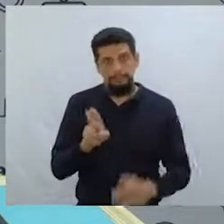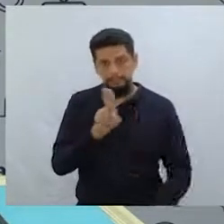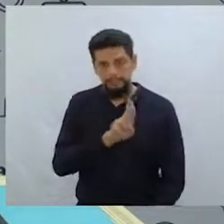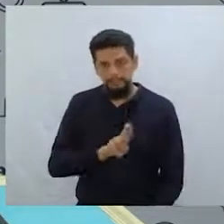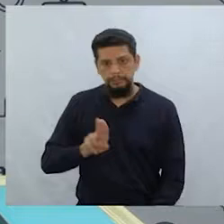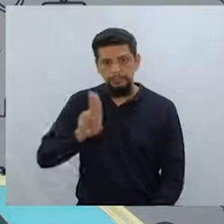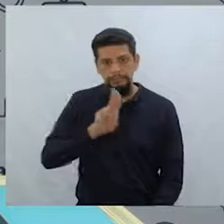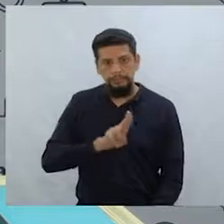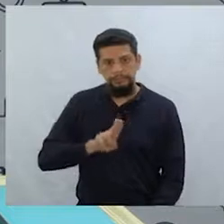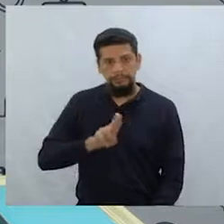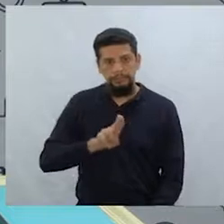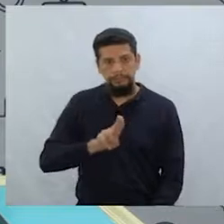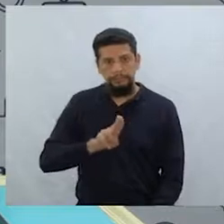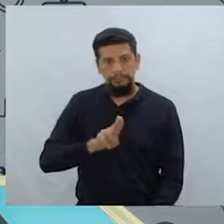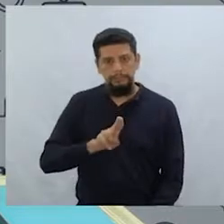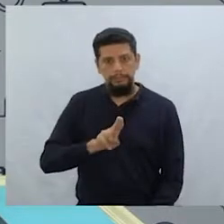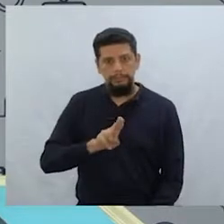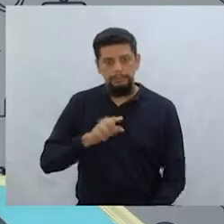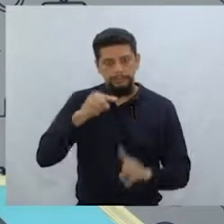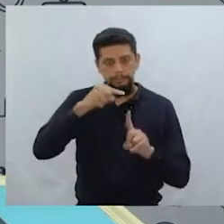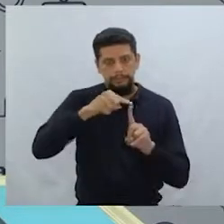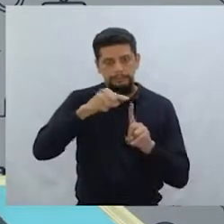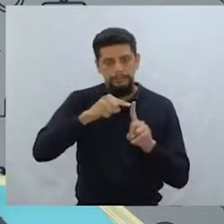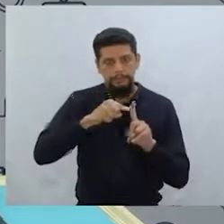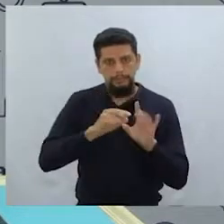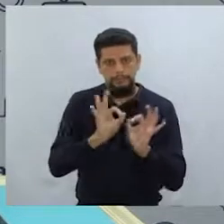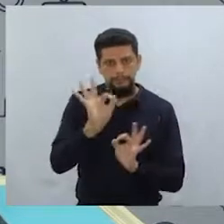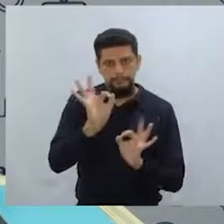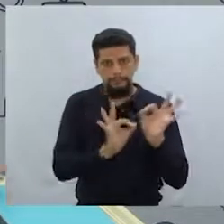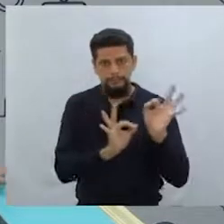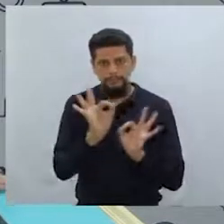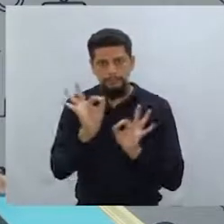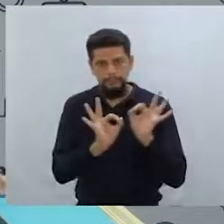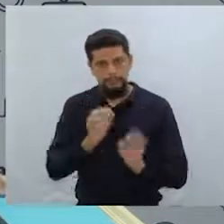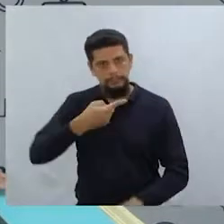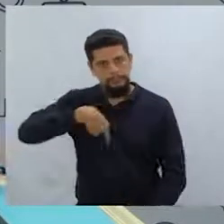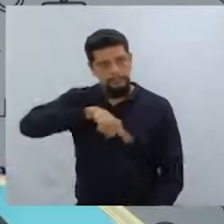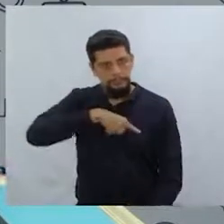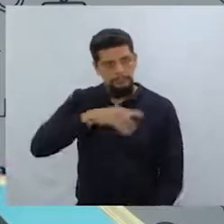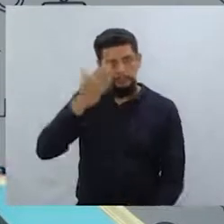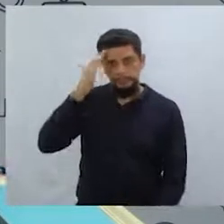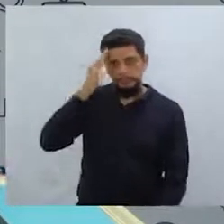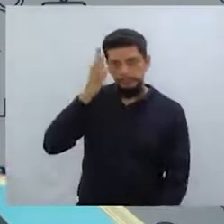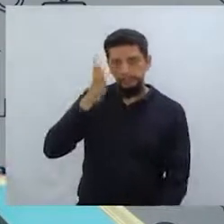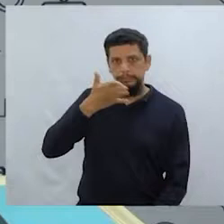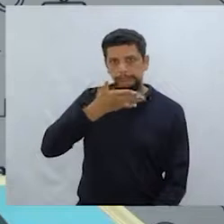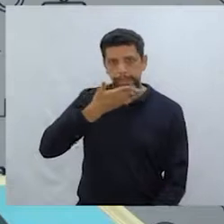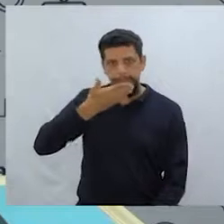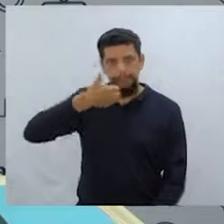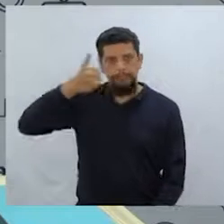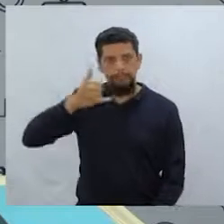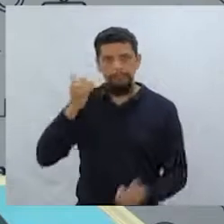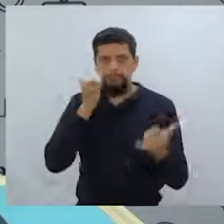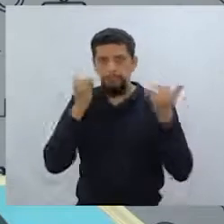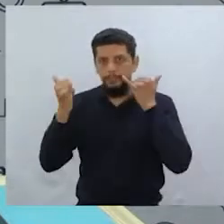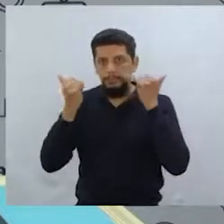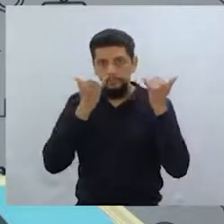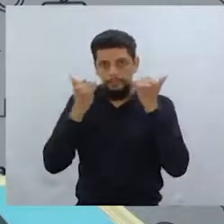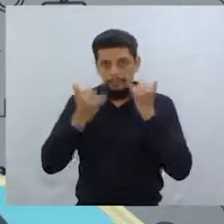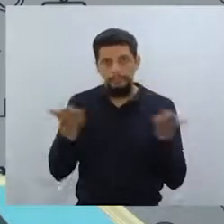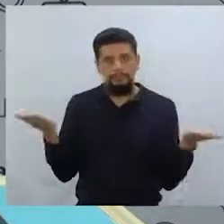jornal. Usam-se, é muito usado esse tipo de organização aí para a gente entender melhor